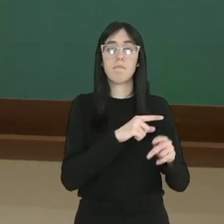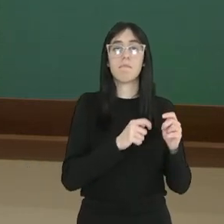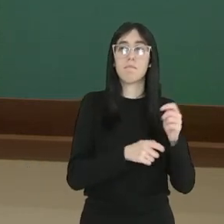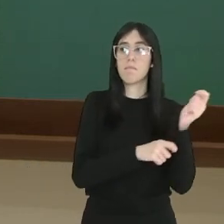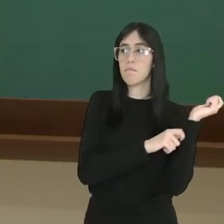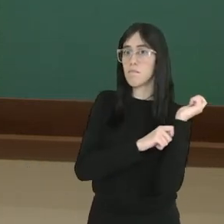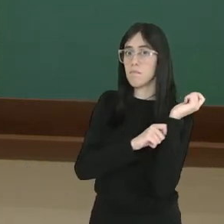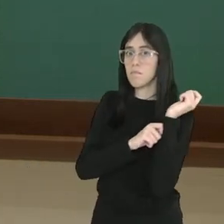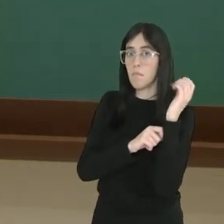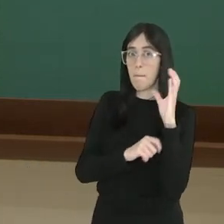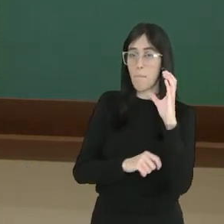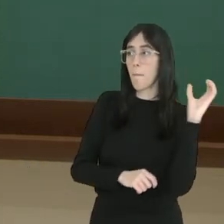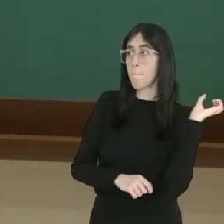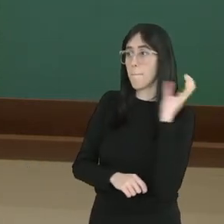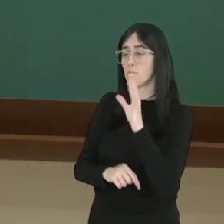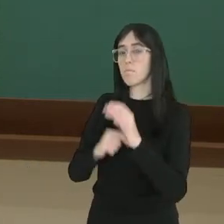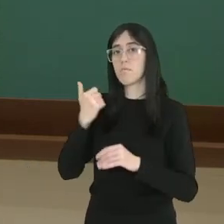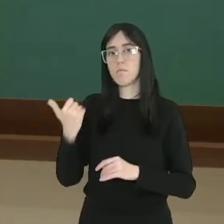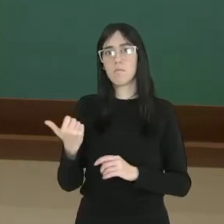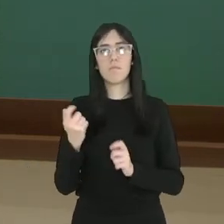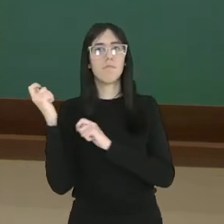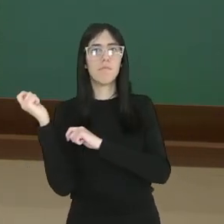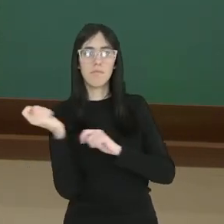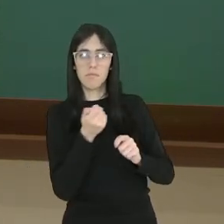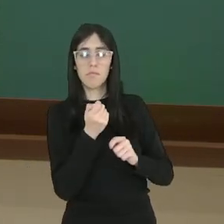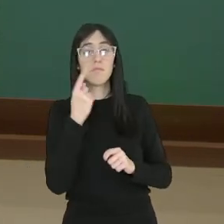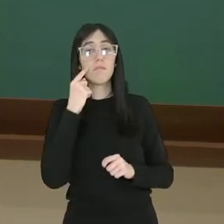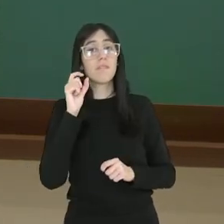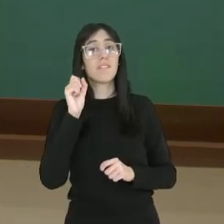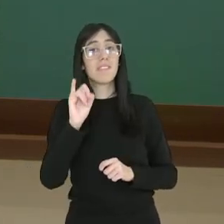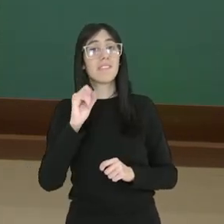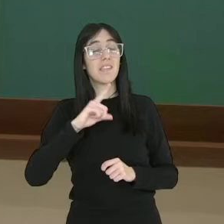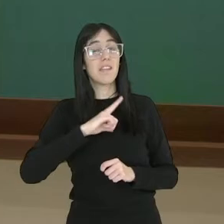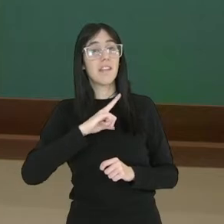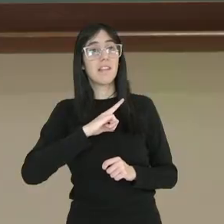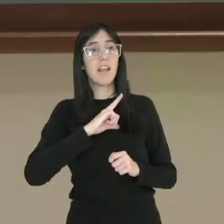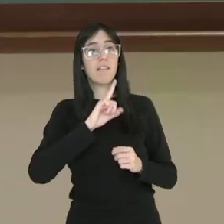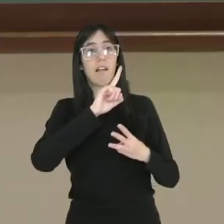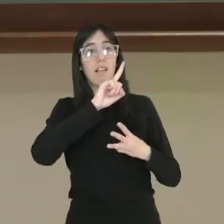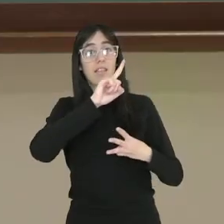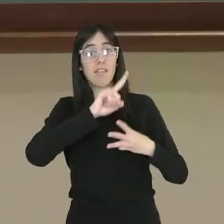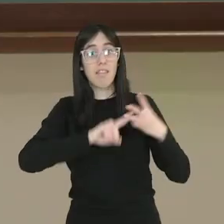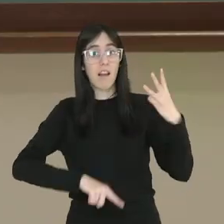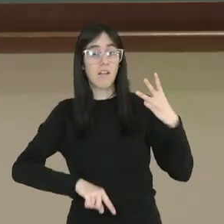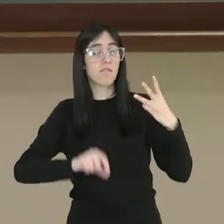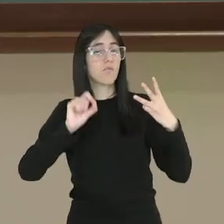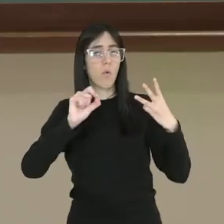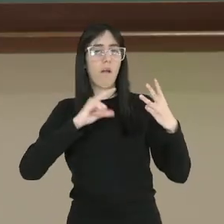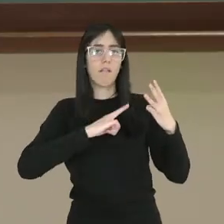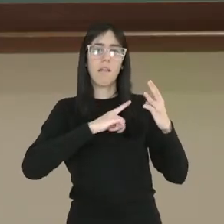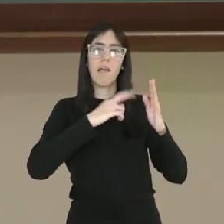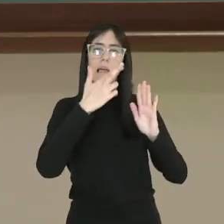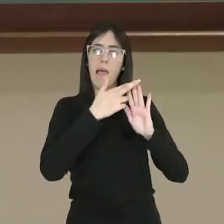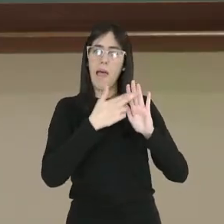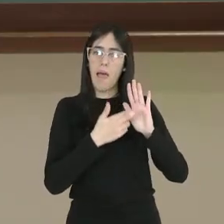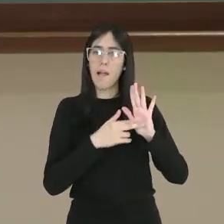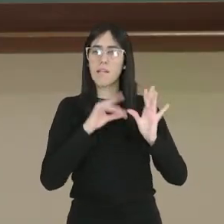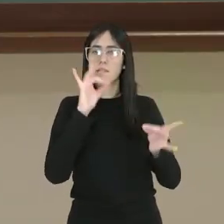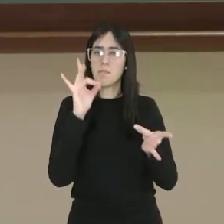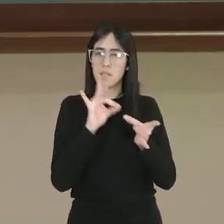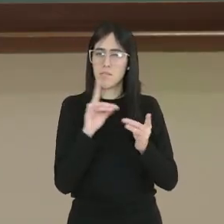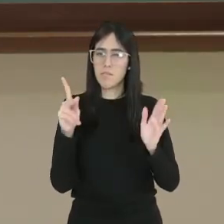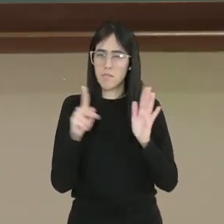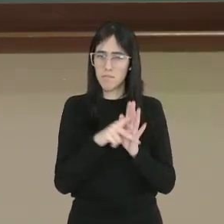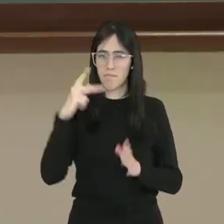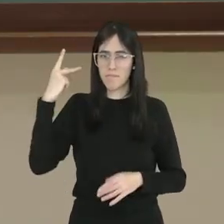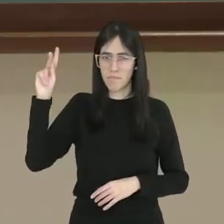a defesa vai para o ataque quando elimina 3 rebatedores. Então eu tenho todas as regras específicas do que como